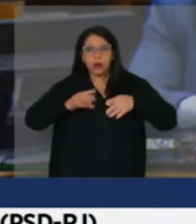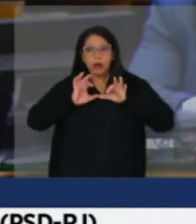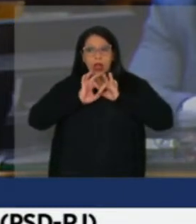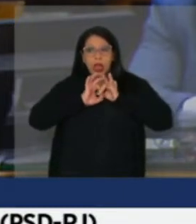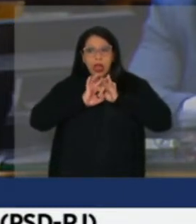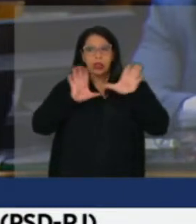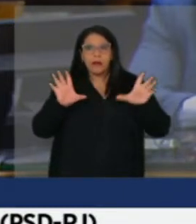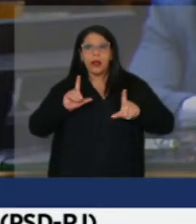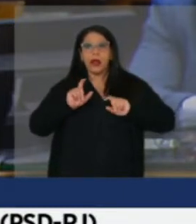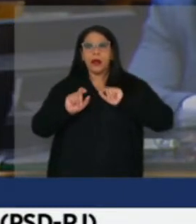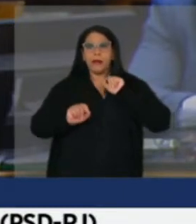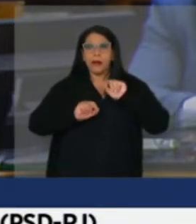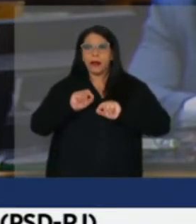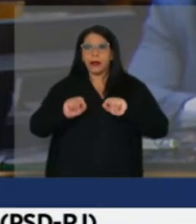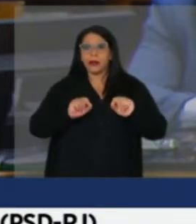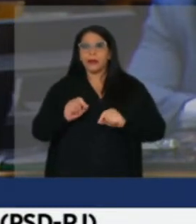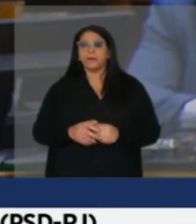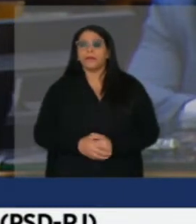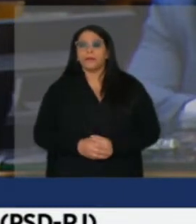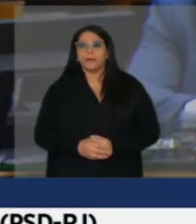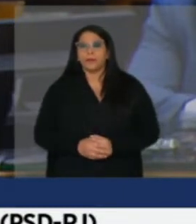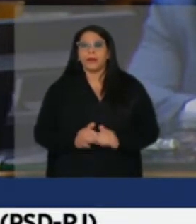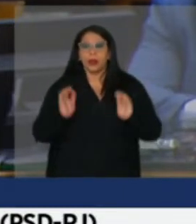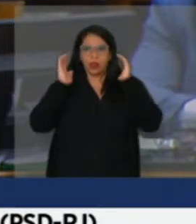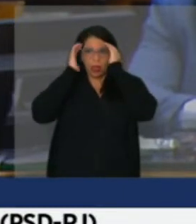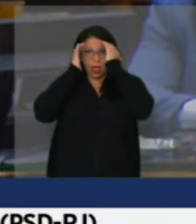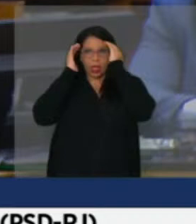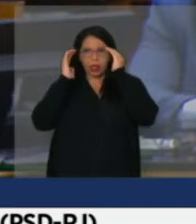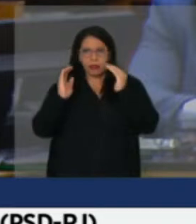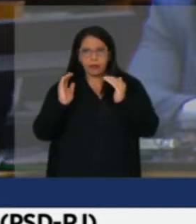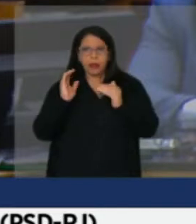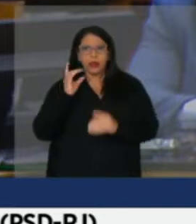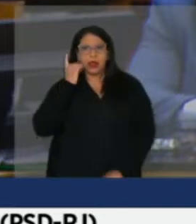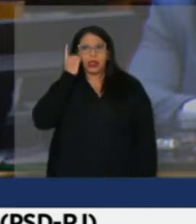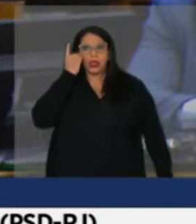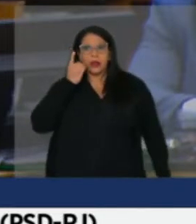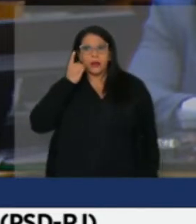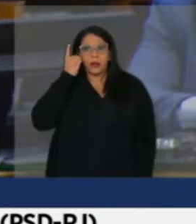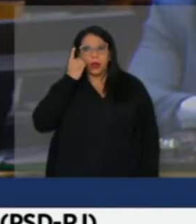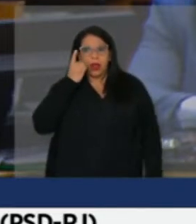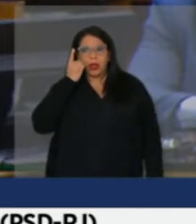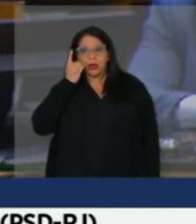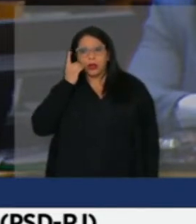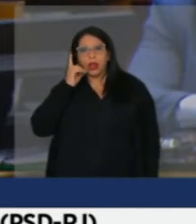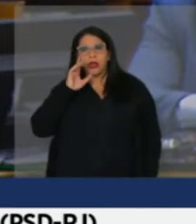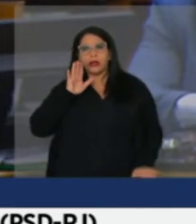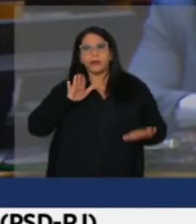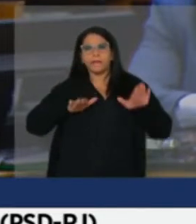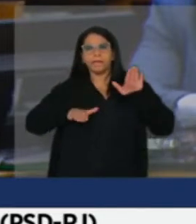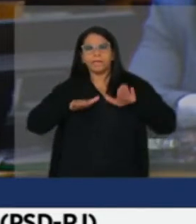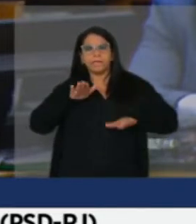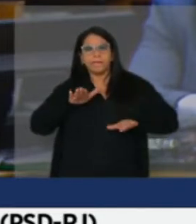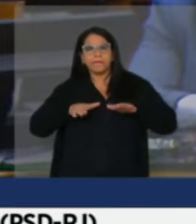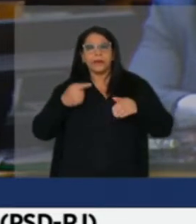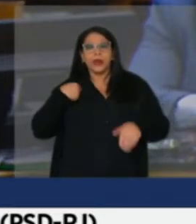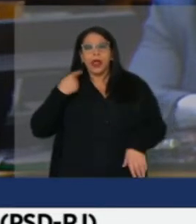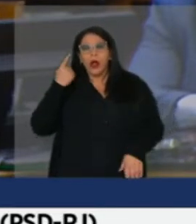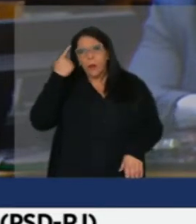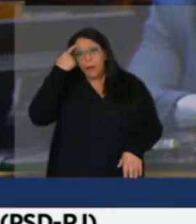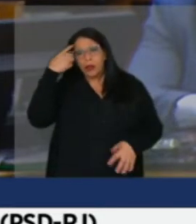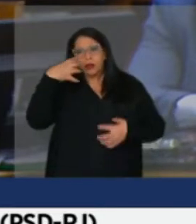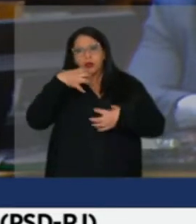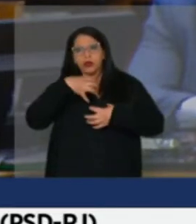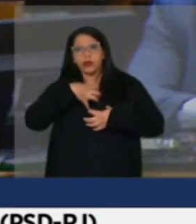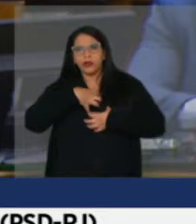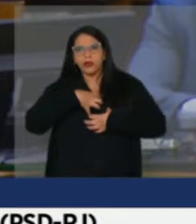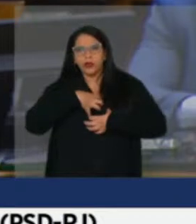para, em respeito a todos os parlamentares, e talvez possa ser a forma, o jeito de se